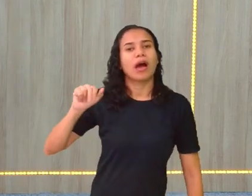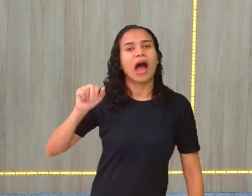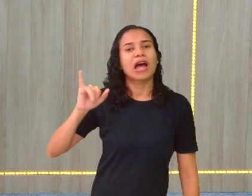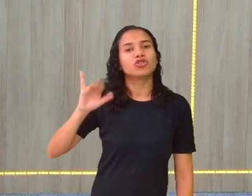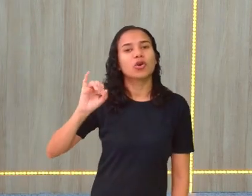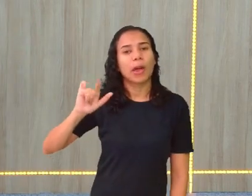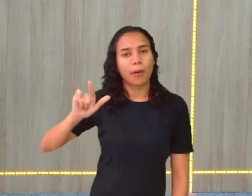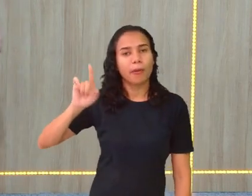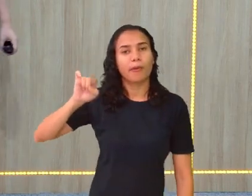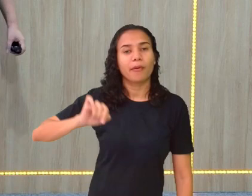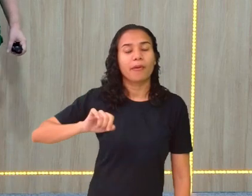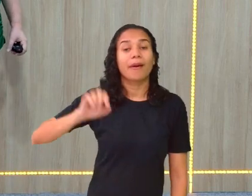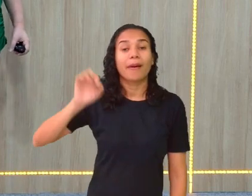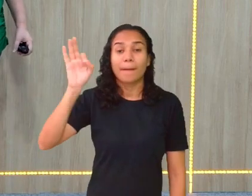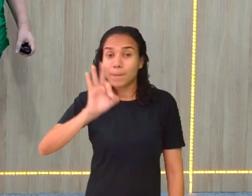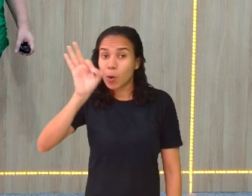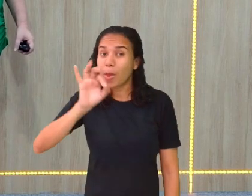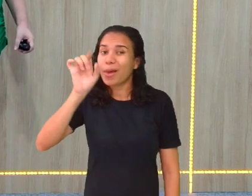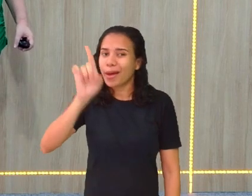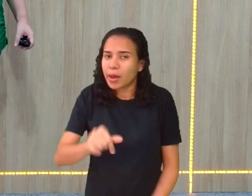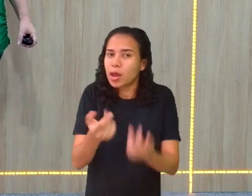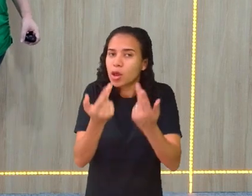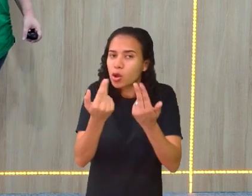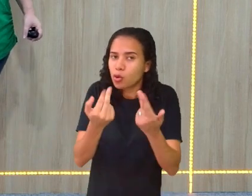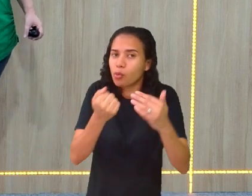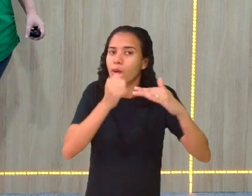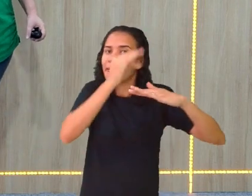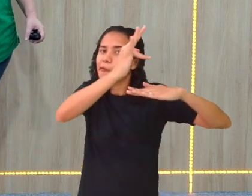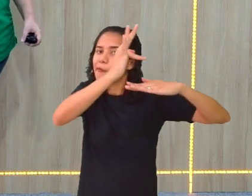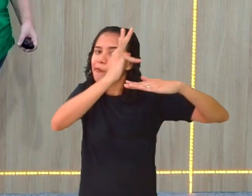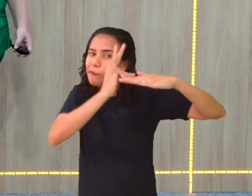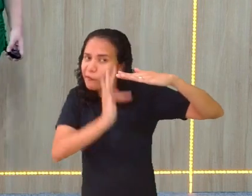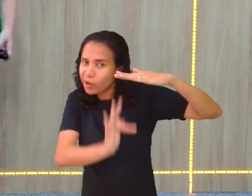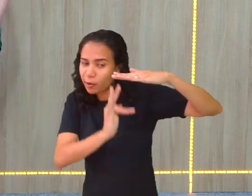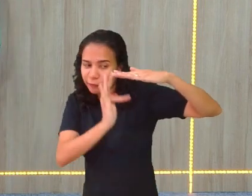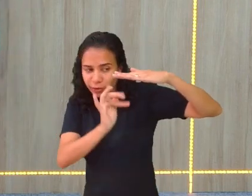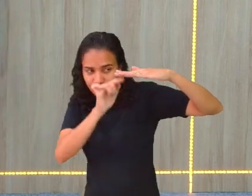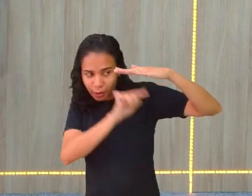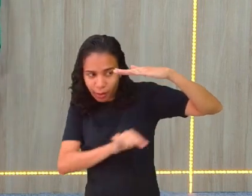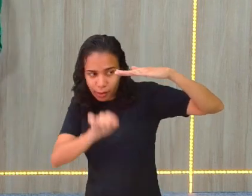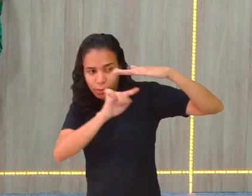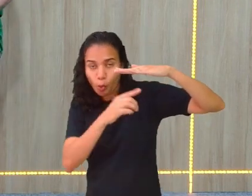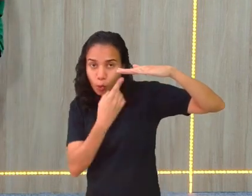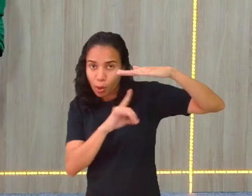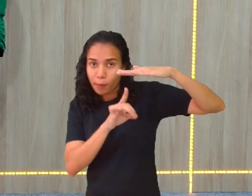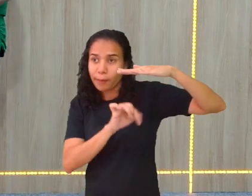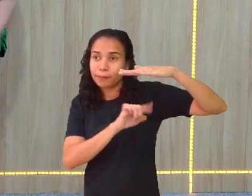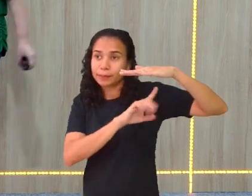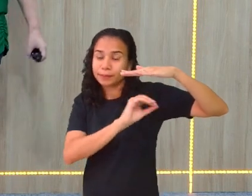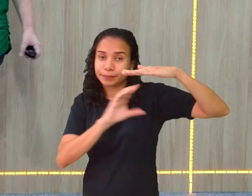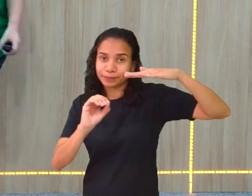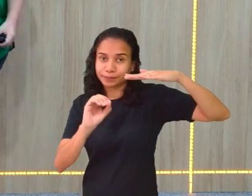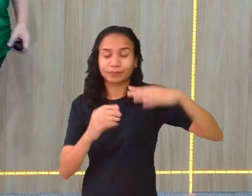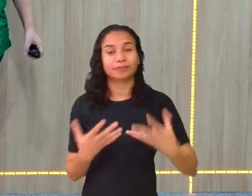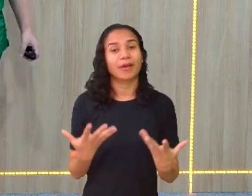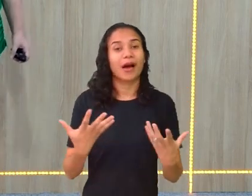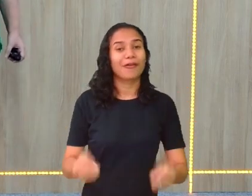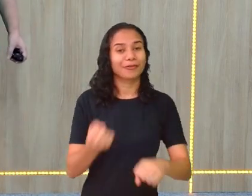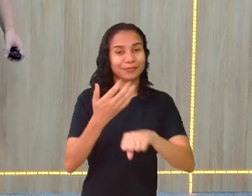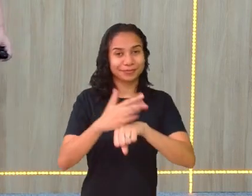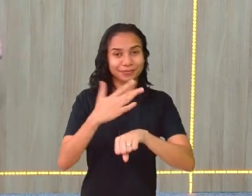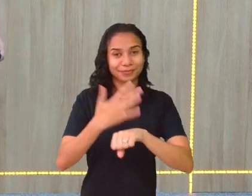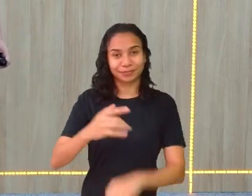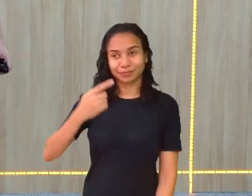fração especial. É uma fração cujo denominador é 100. Então, vamos lá. Agora, bora